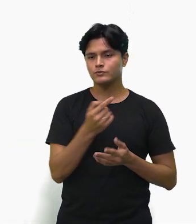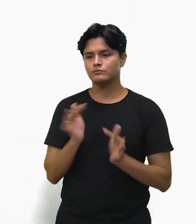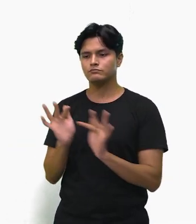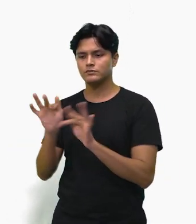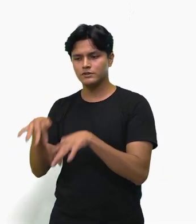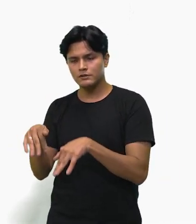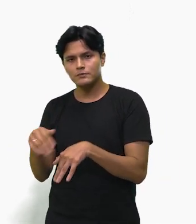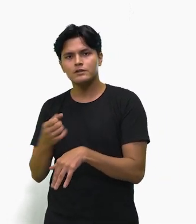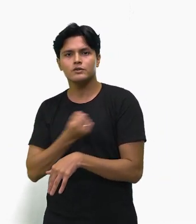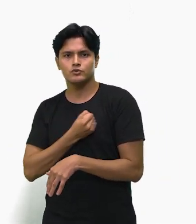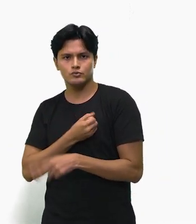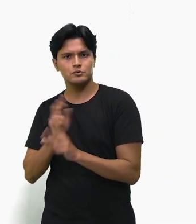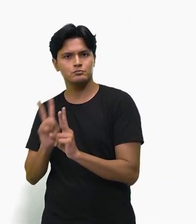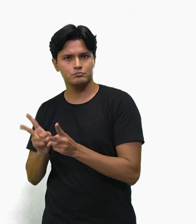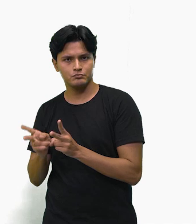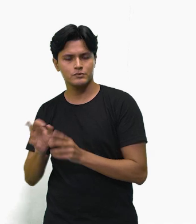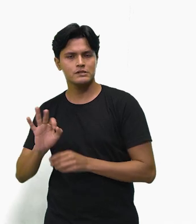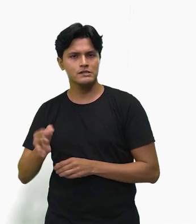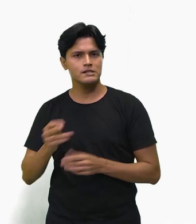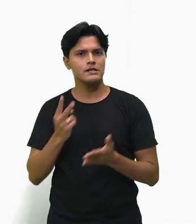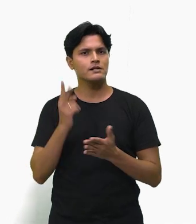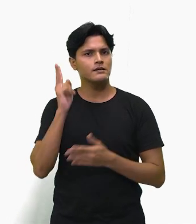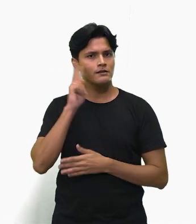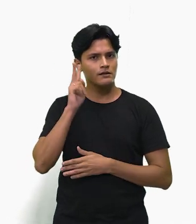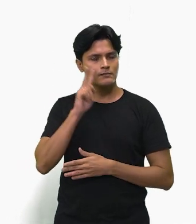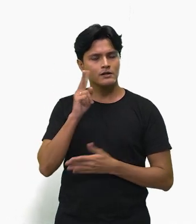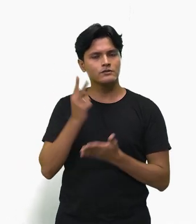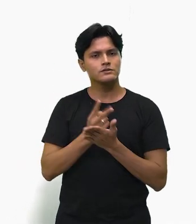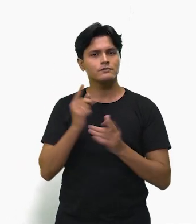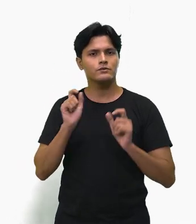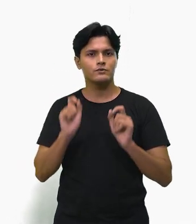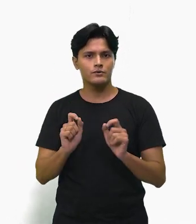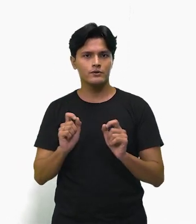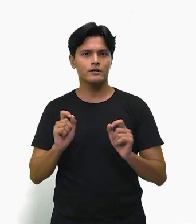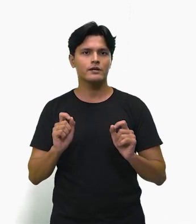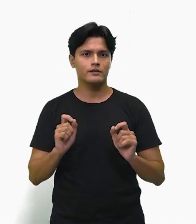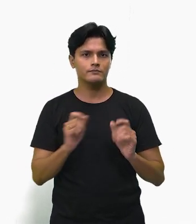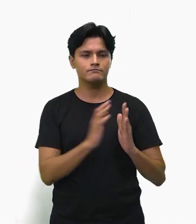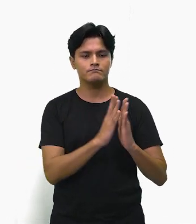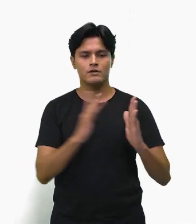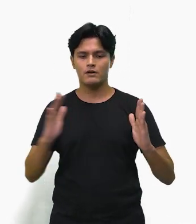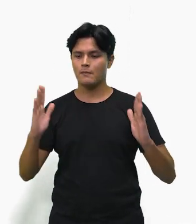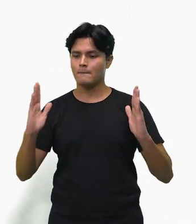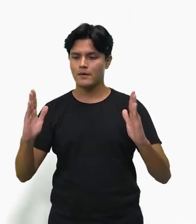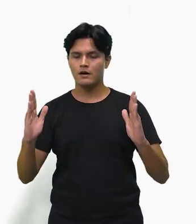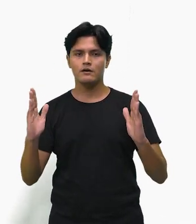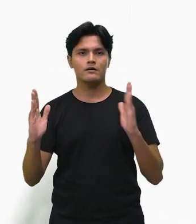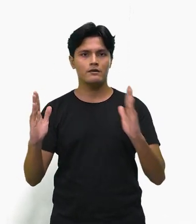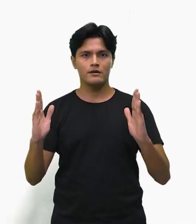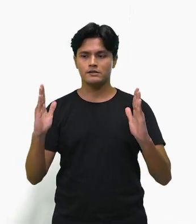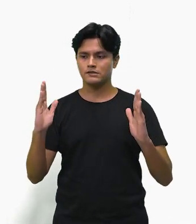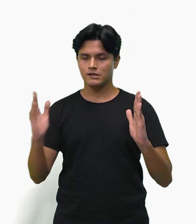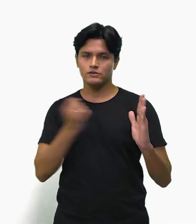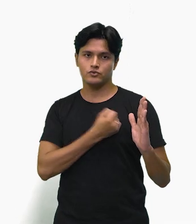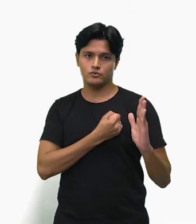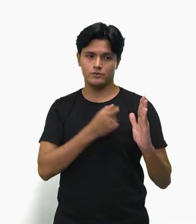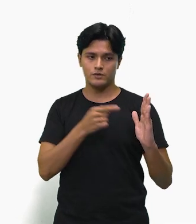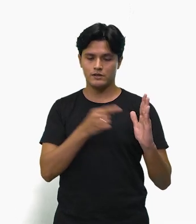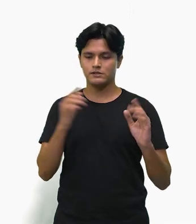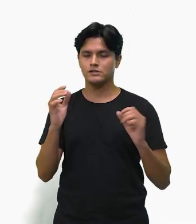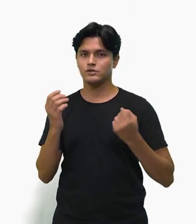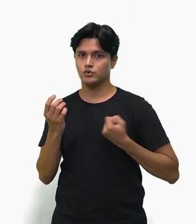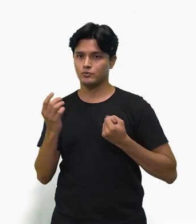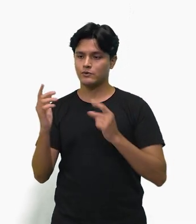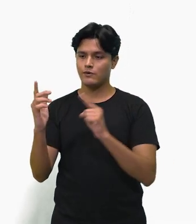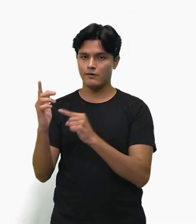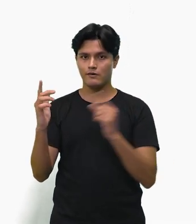aí você vai continuando, lembrando sempre ali que os extremos vão dar o próprio número aqui, ó, 28. 1 vezes 28, 28,